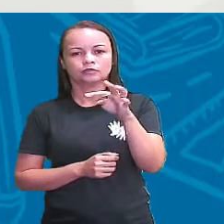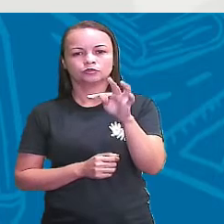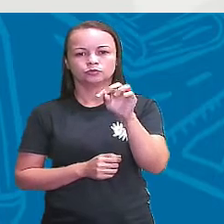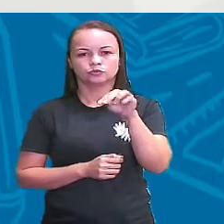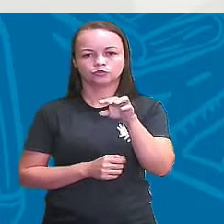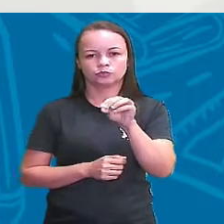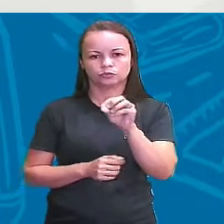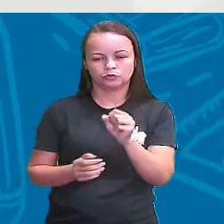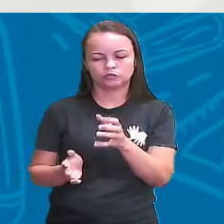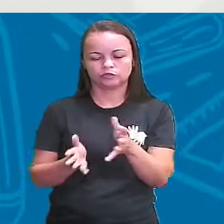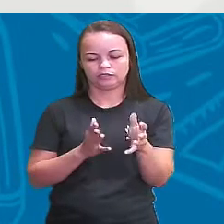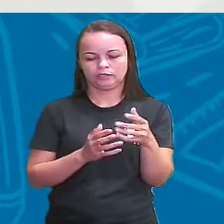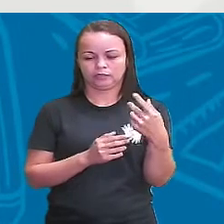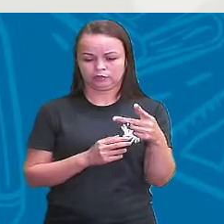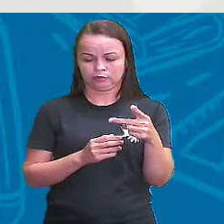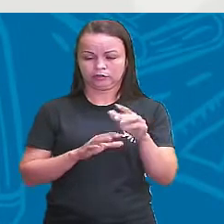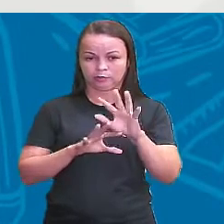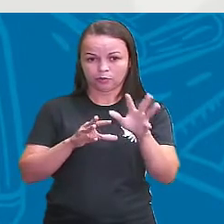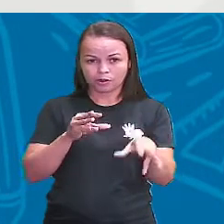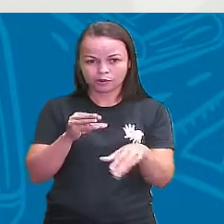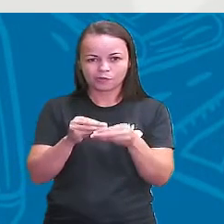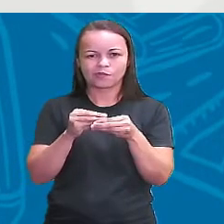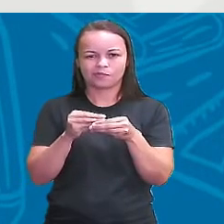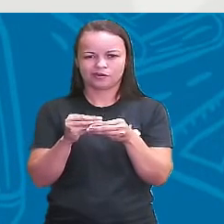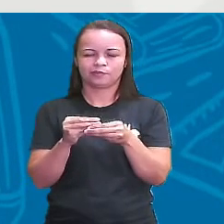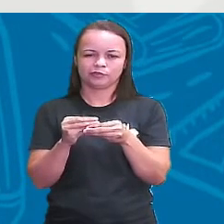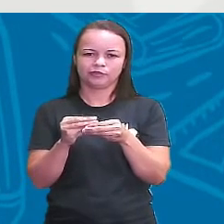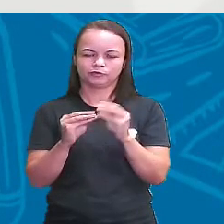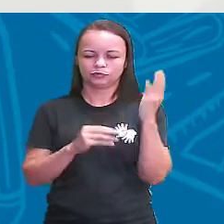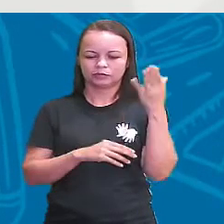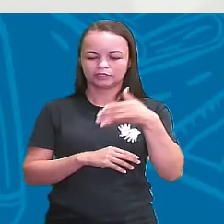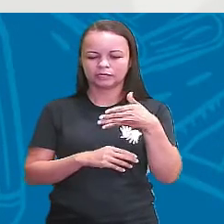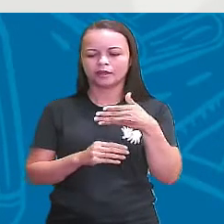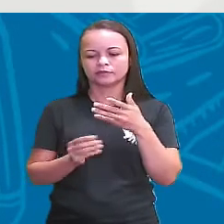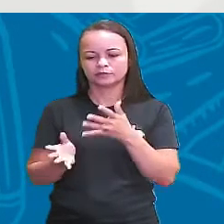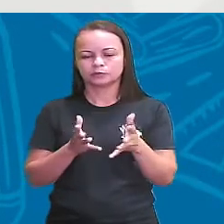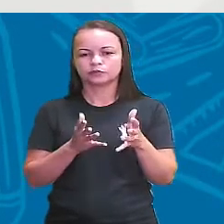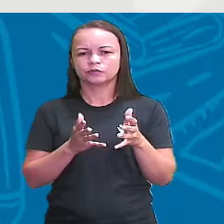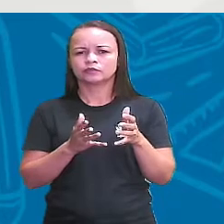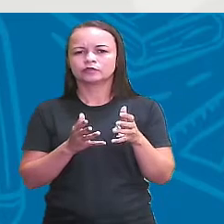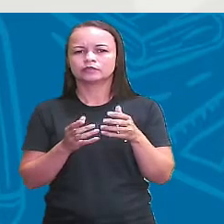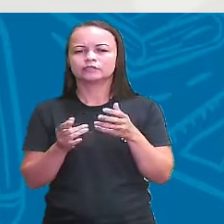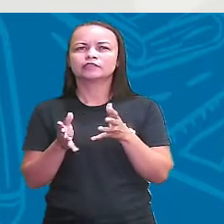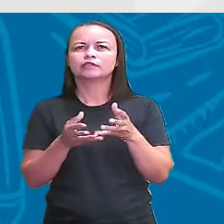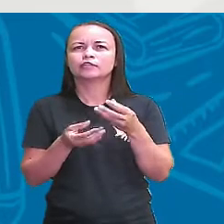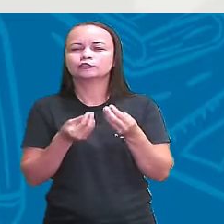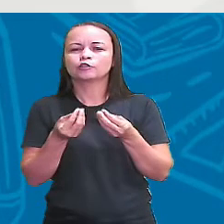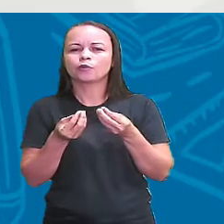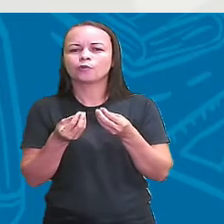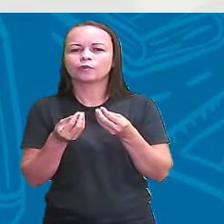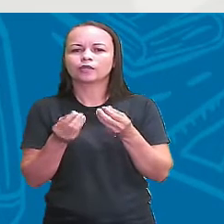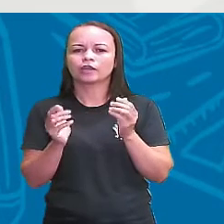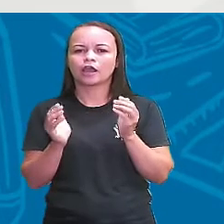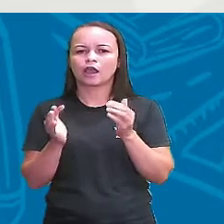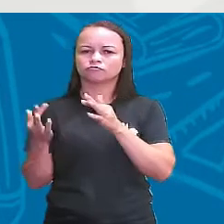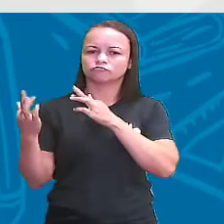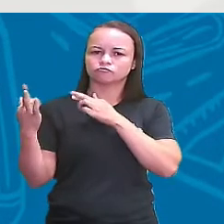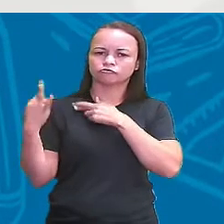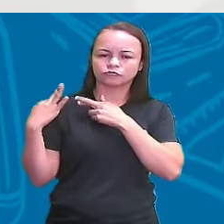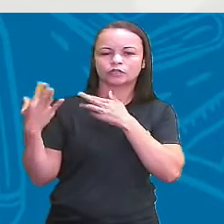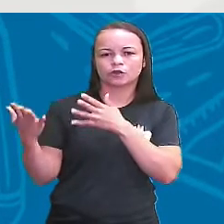gente tem os de complemento direto, que fazem, que cumprem a função de